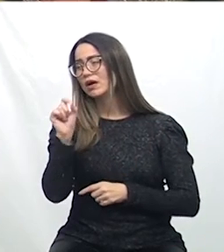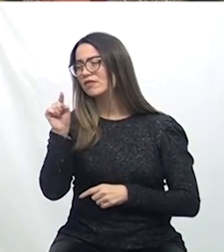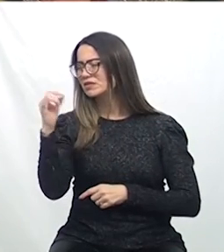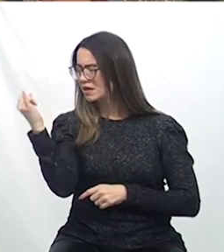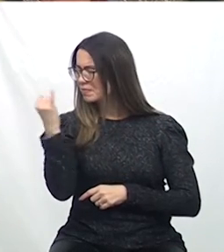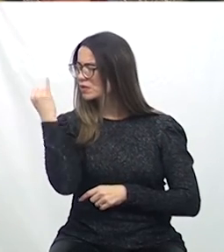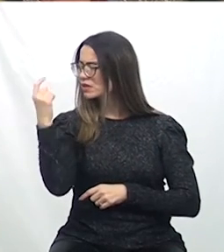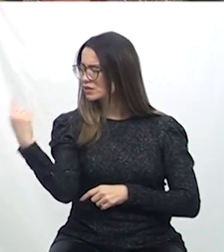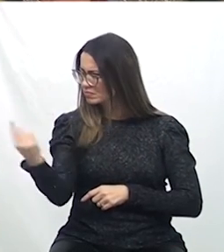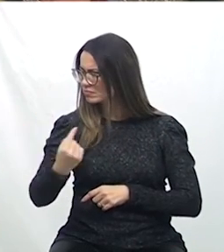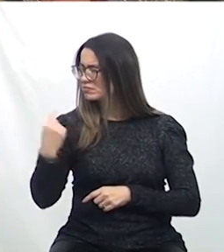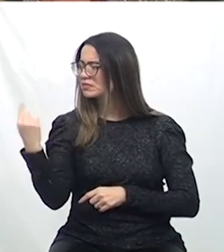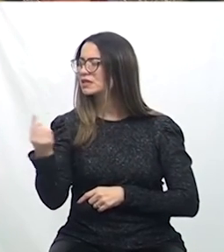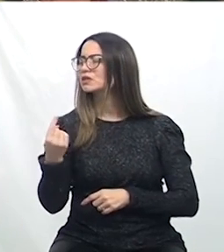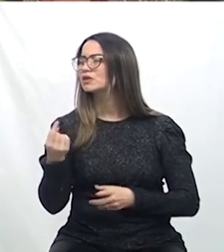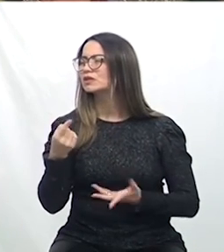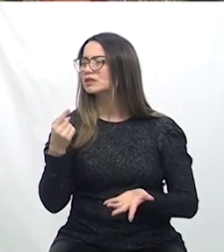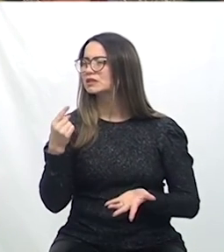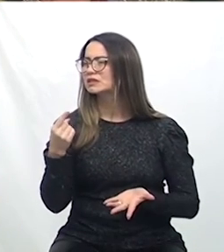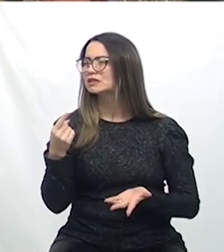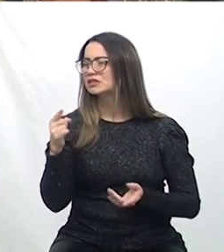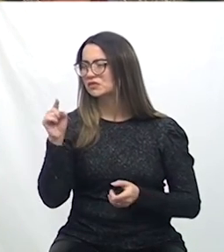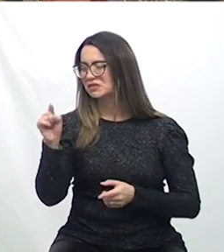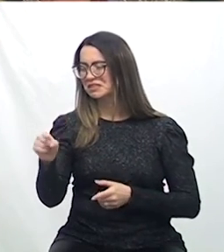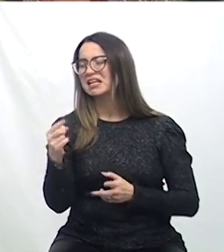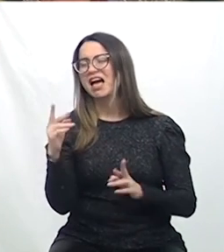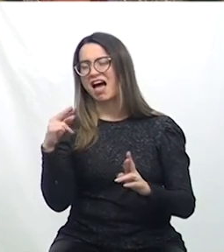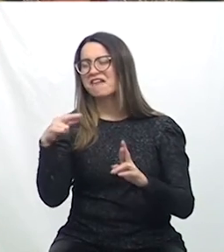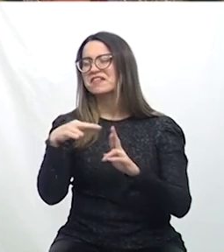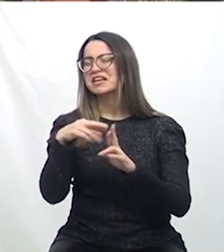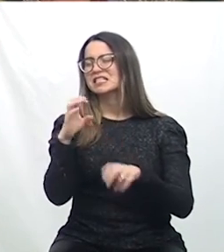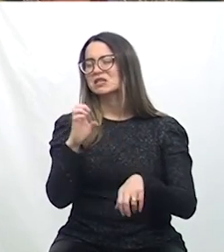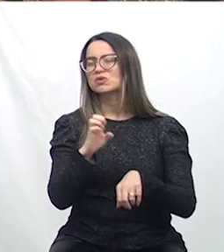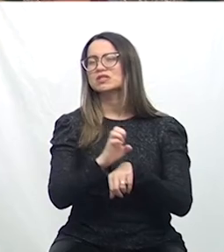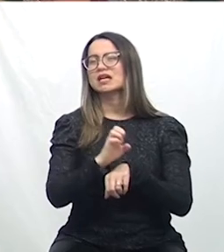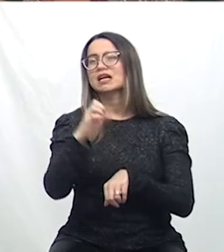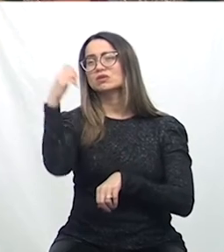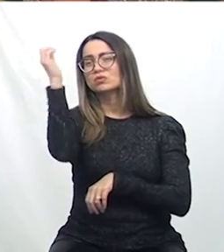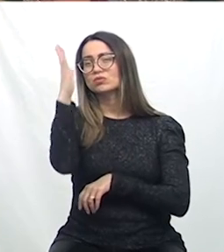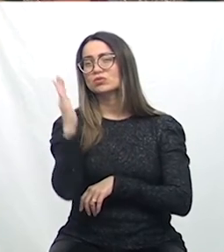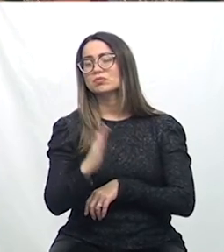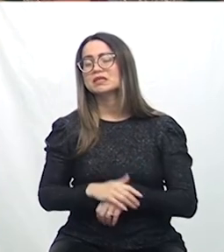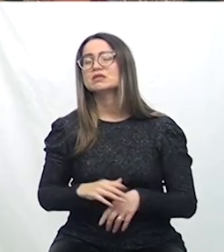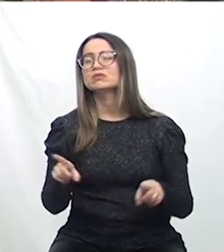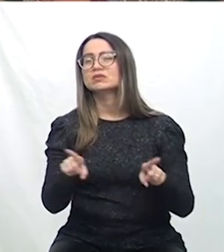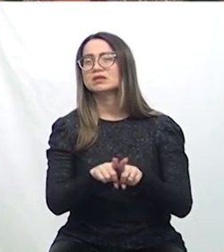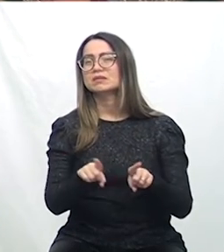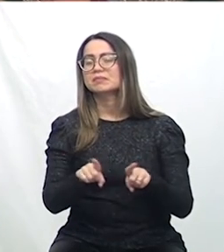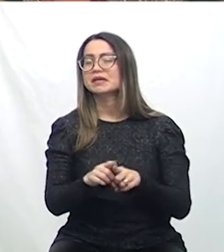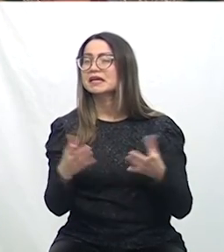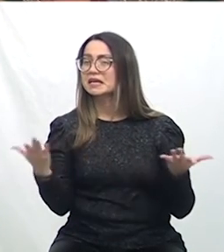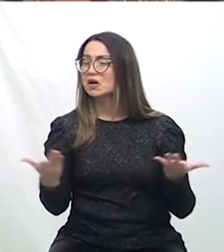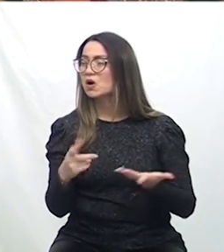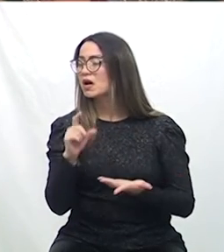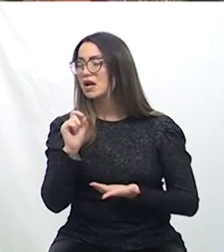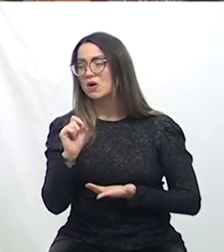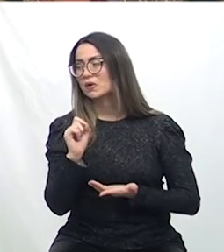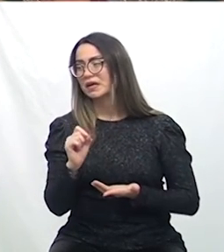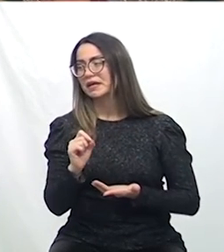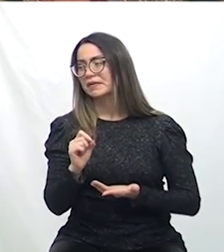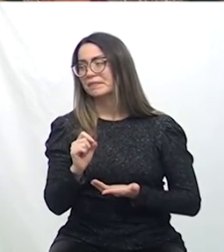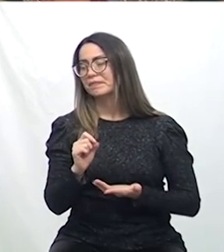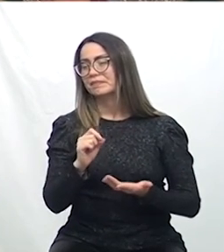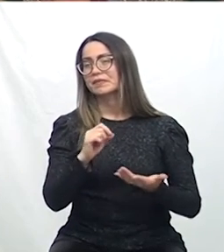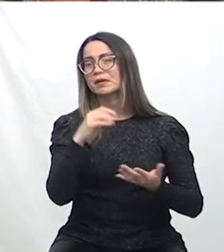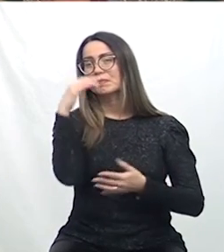muito bem a nível estadual, a nível nacional e agora, há pouco, né, um título inédito